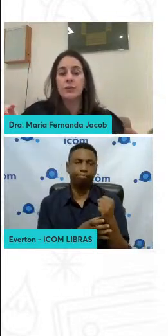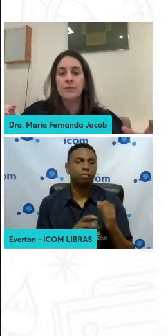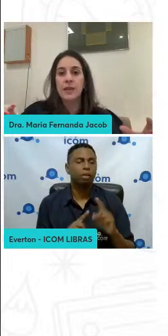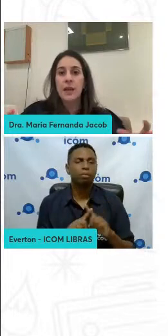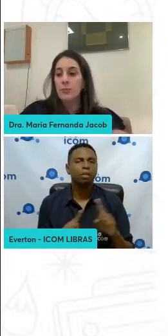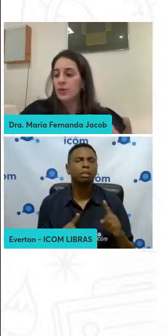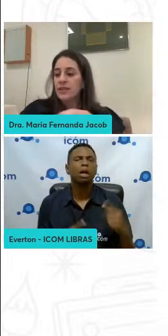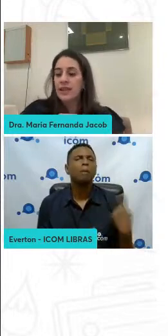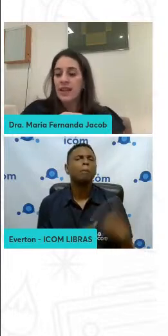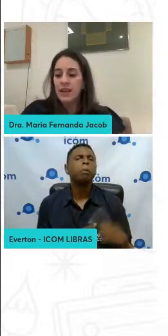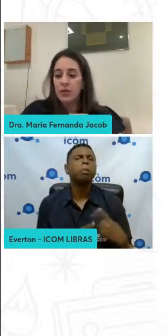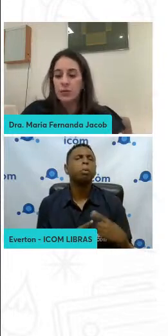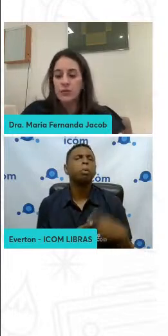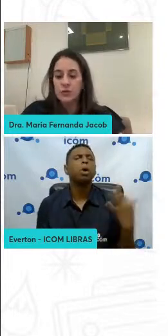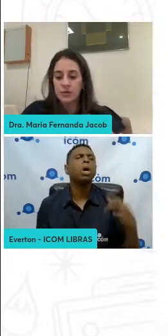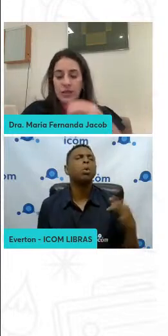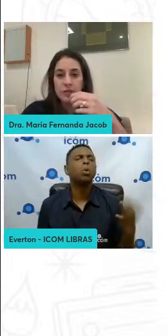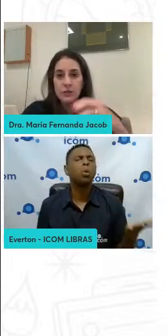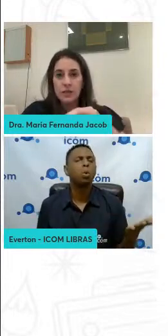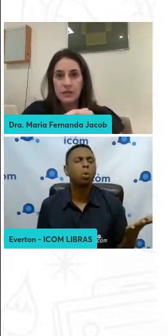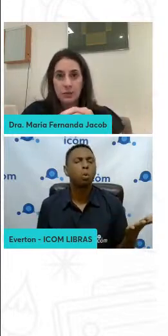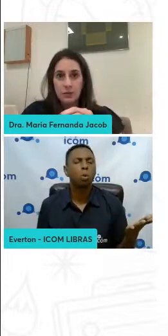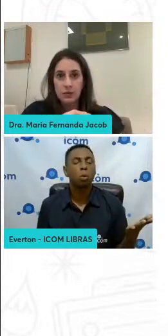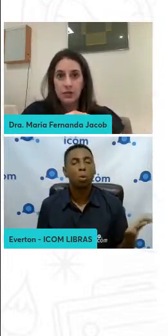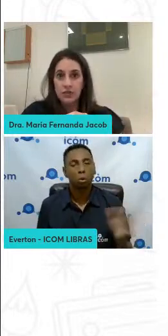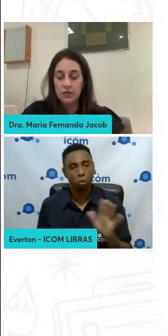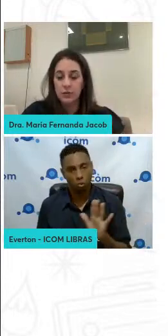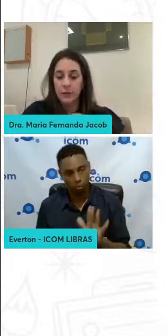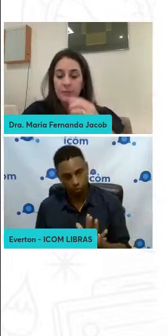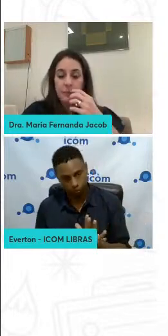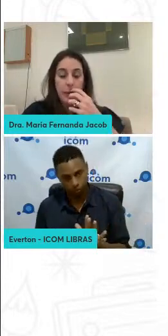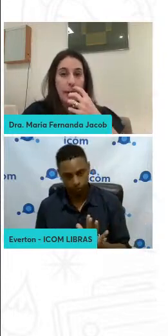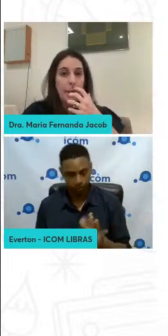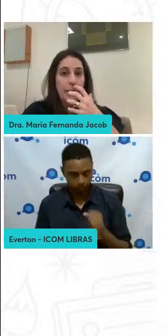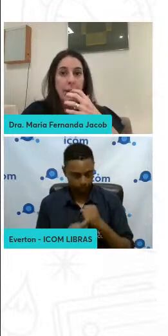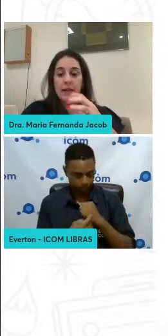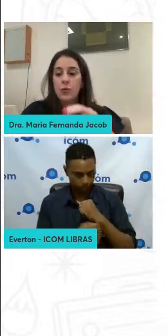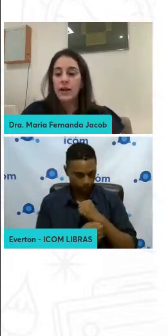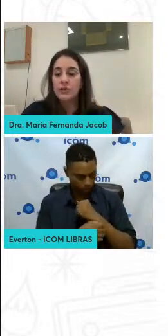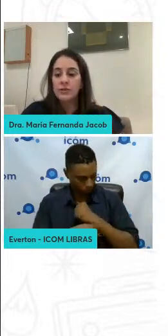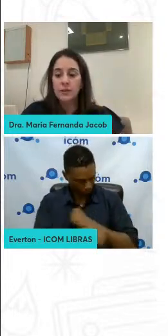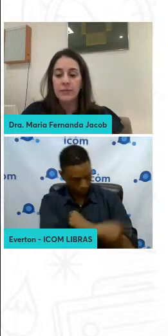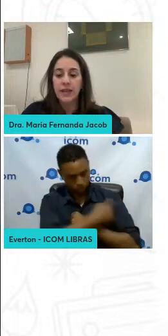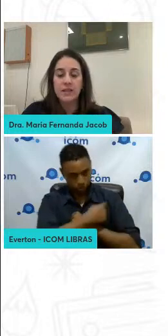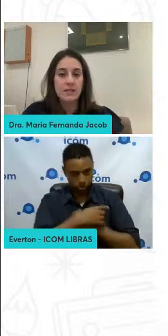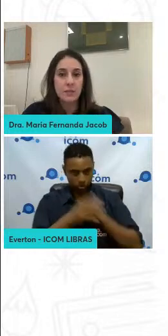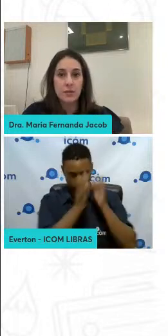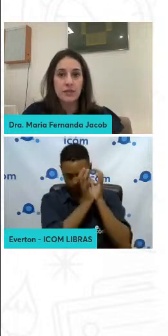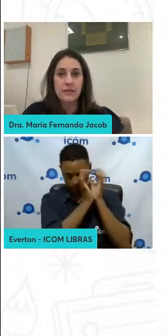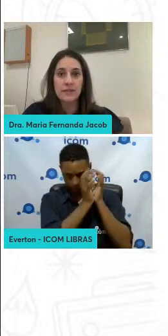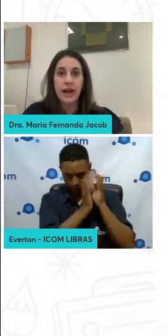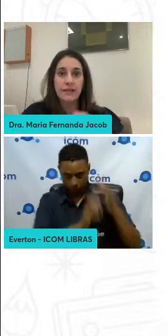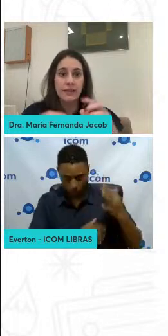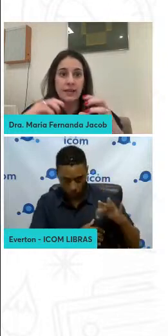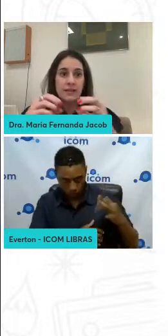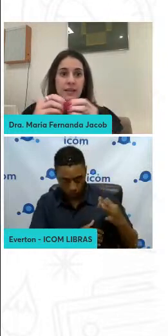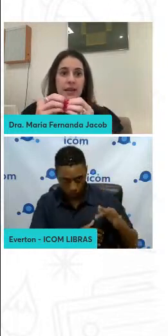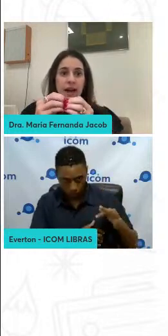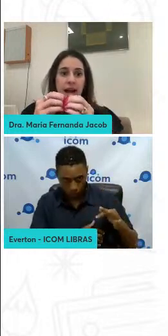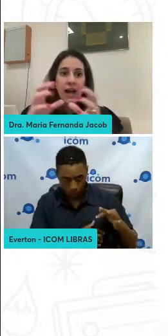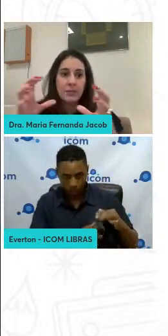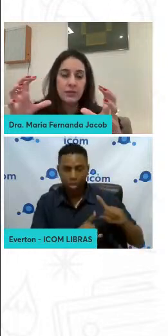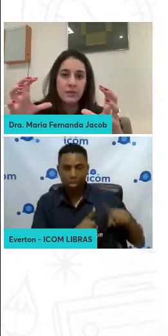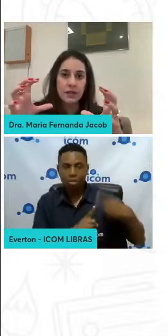a dor? Porque tantos receptores de dor quanto também receptores